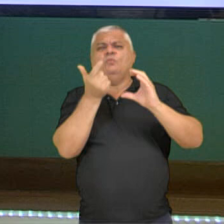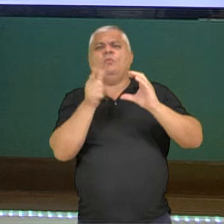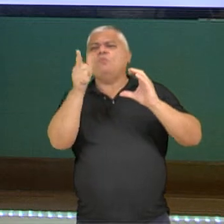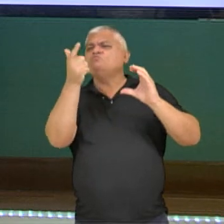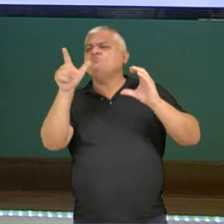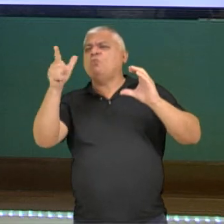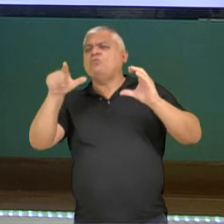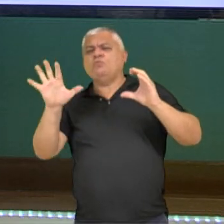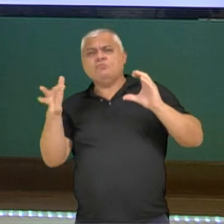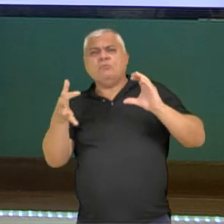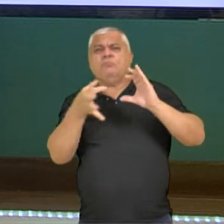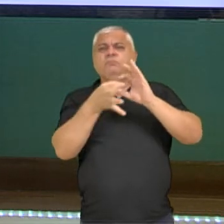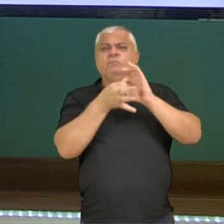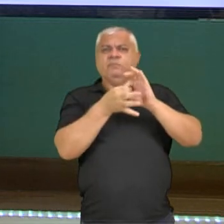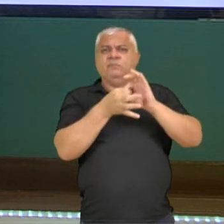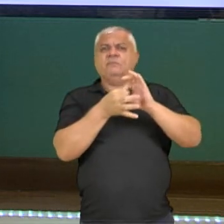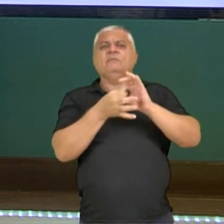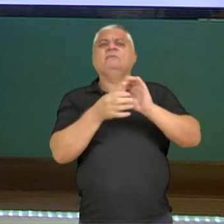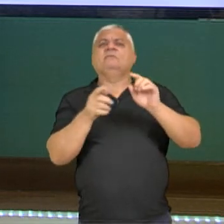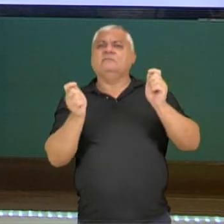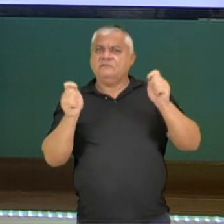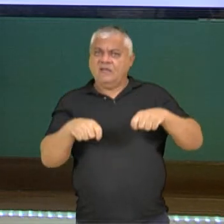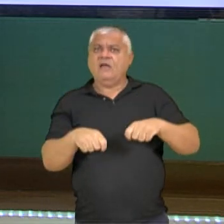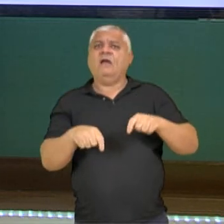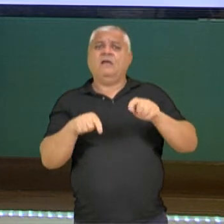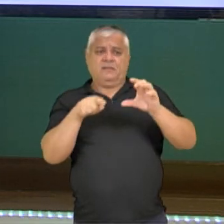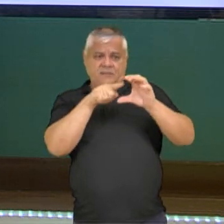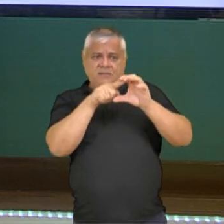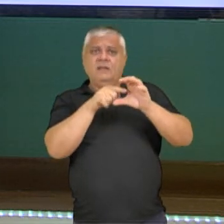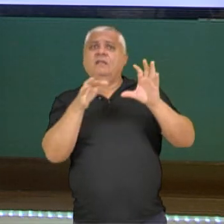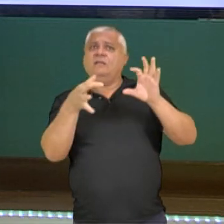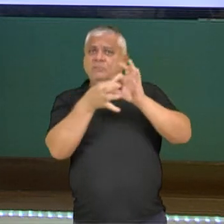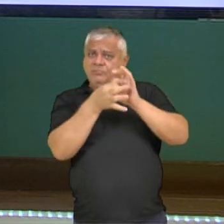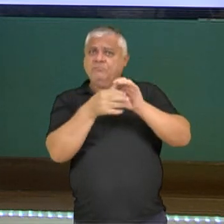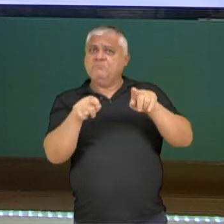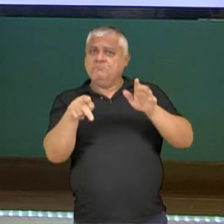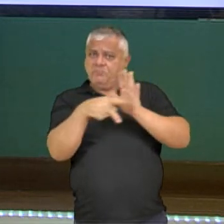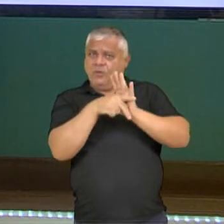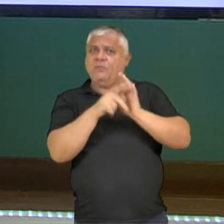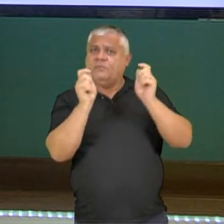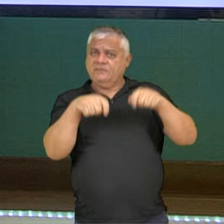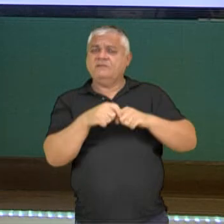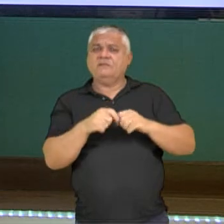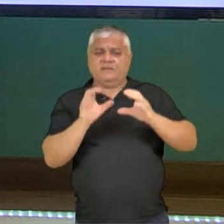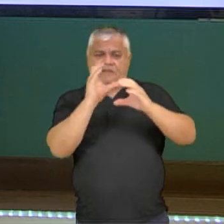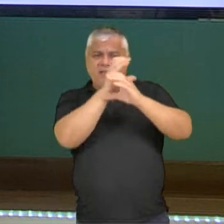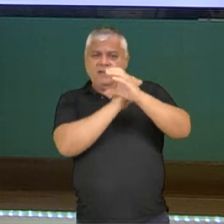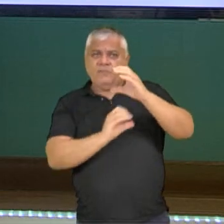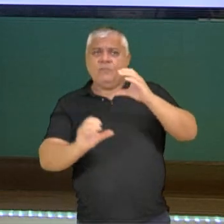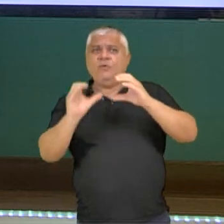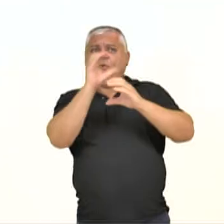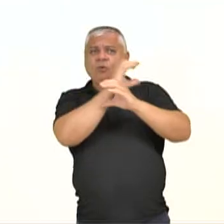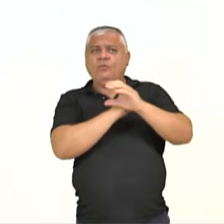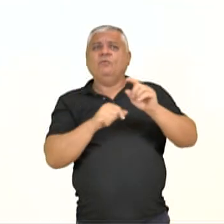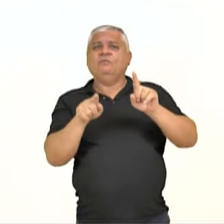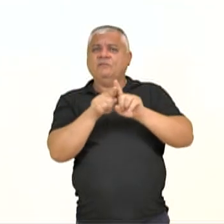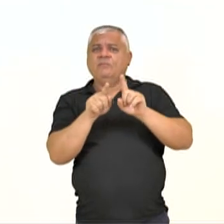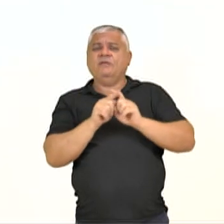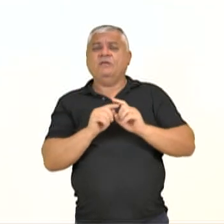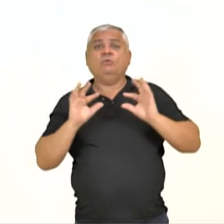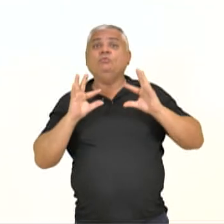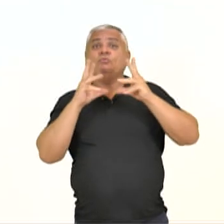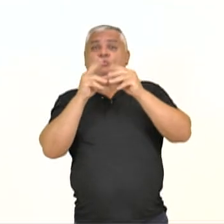químicos, inclusive com ele mesmo, formando o que nós denominamos de cadeias carbônicas. Observe, tudo isso aqui